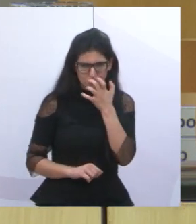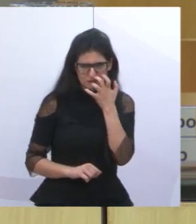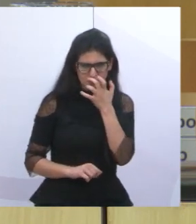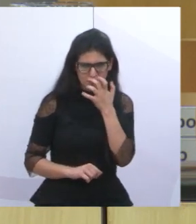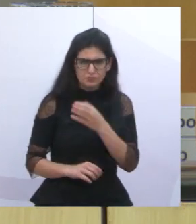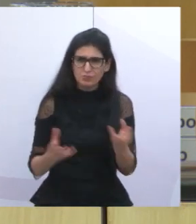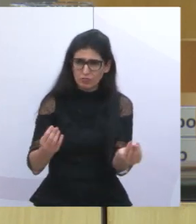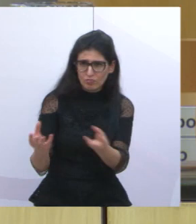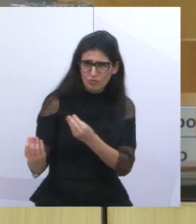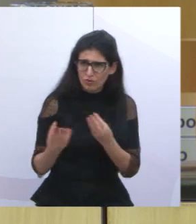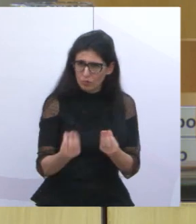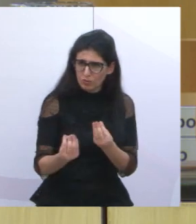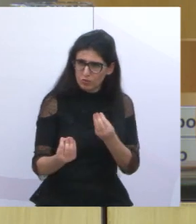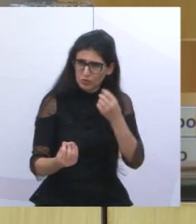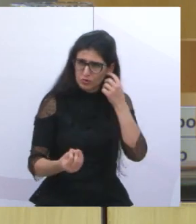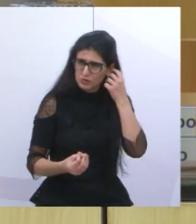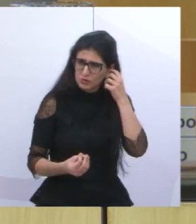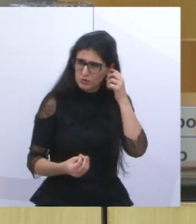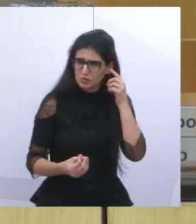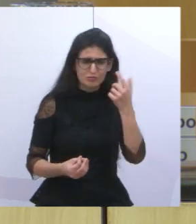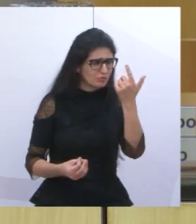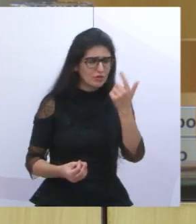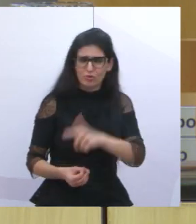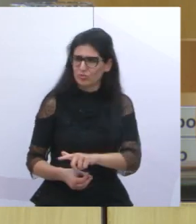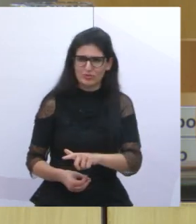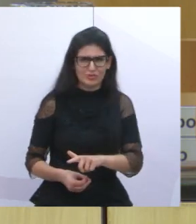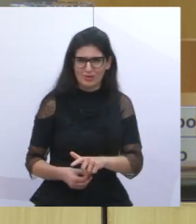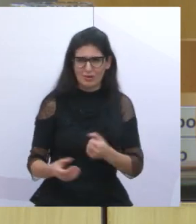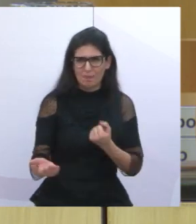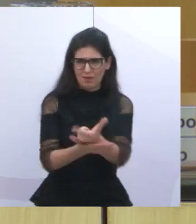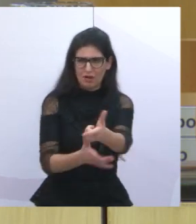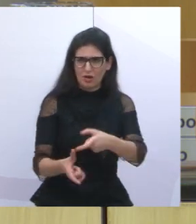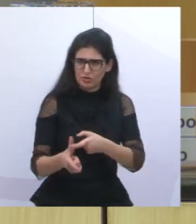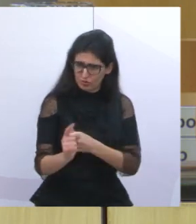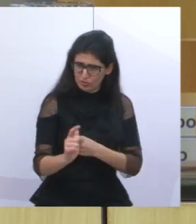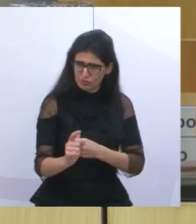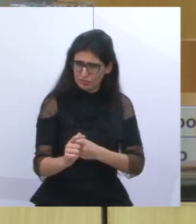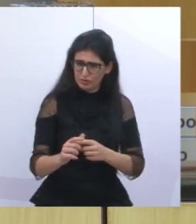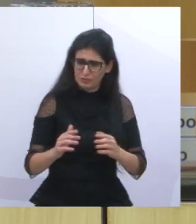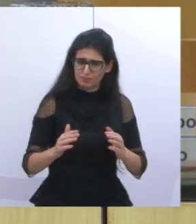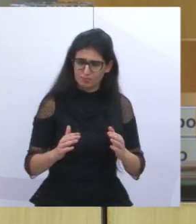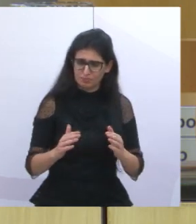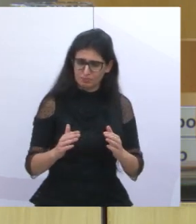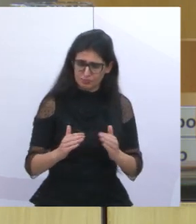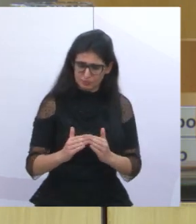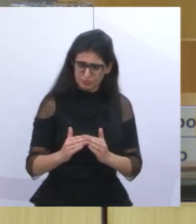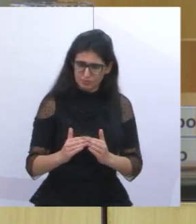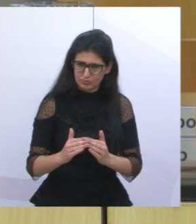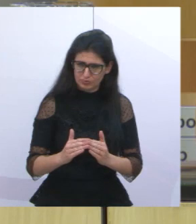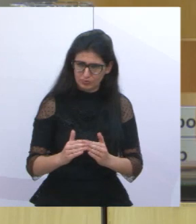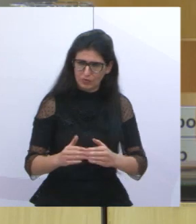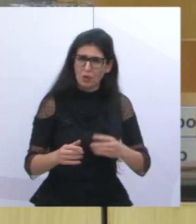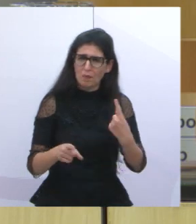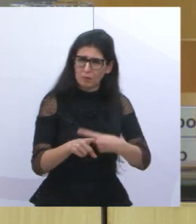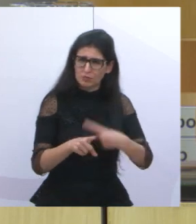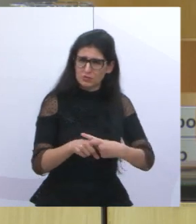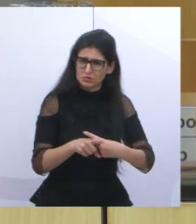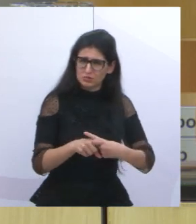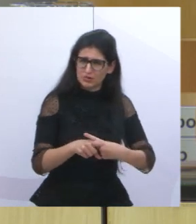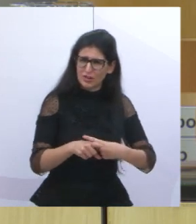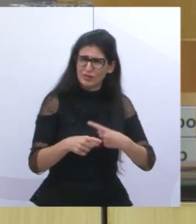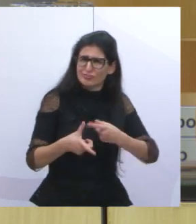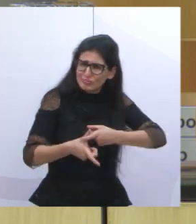Muitos deles não estão conseguindo pagar o IPTU perante a dívida que ficou acumulada